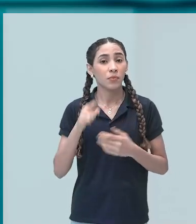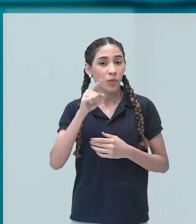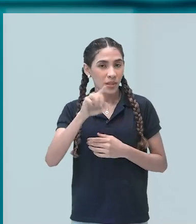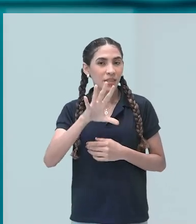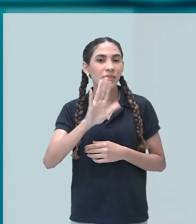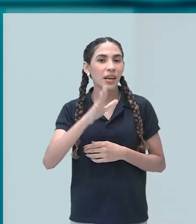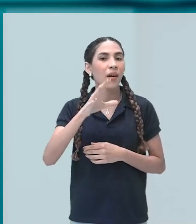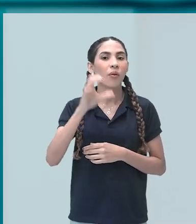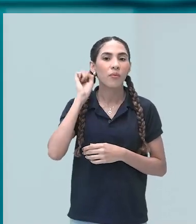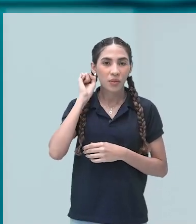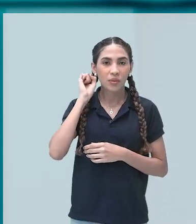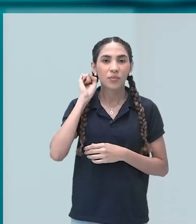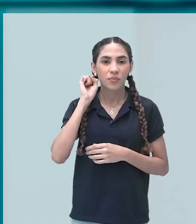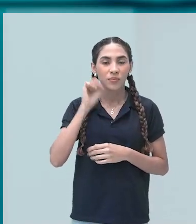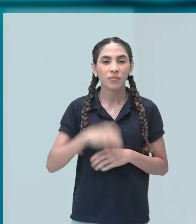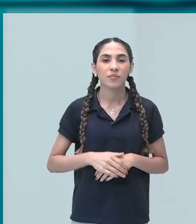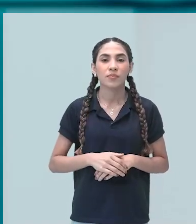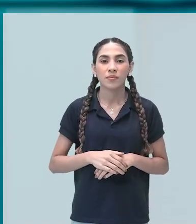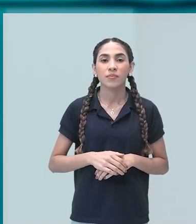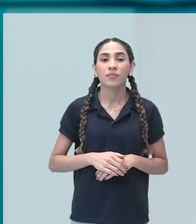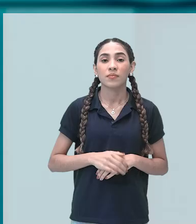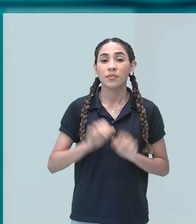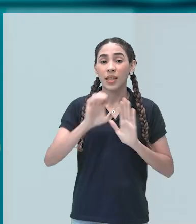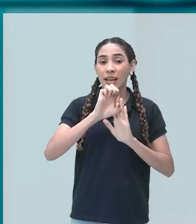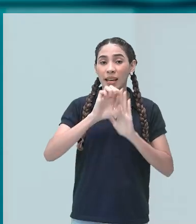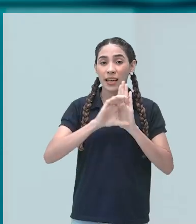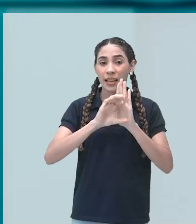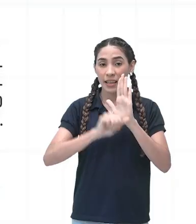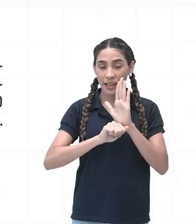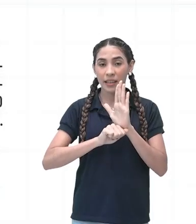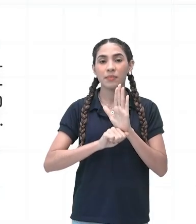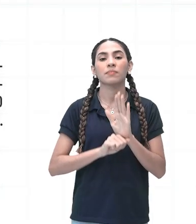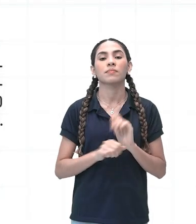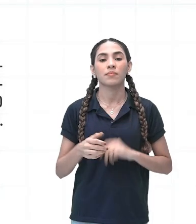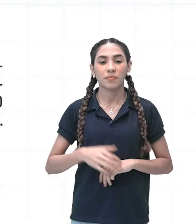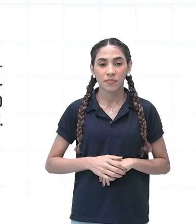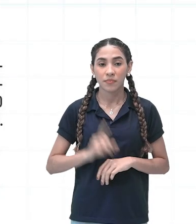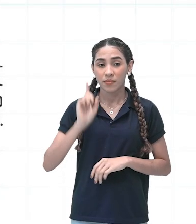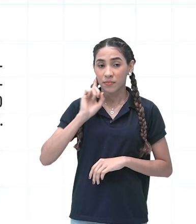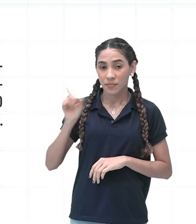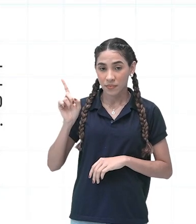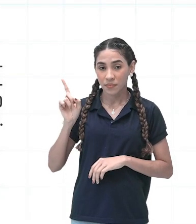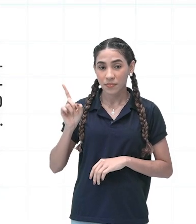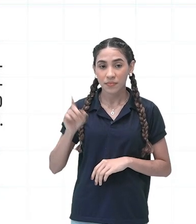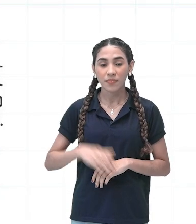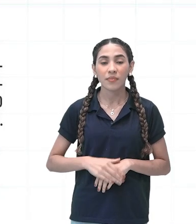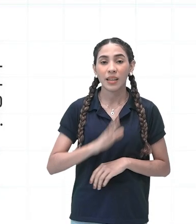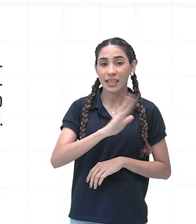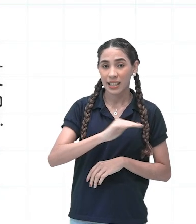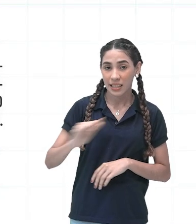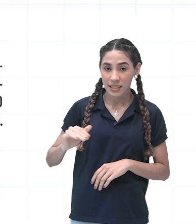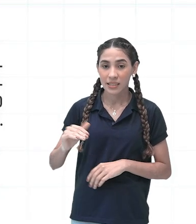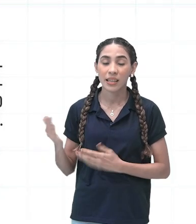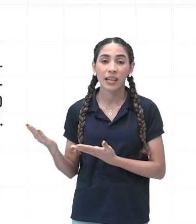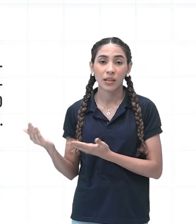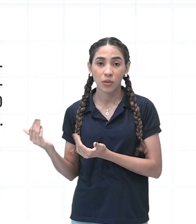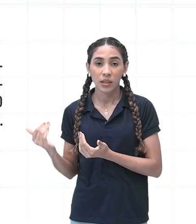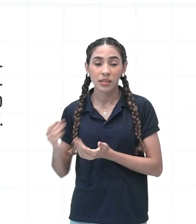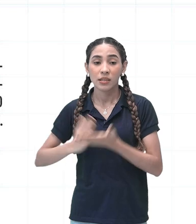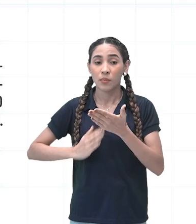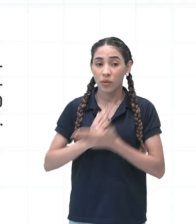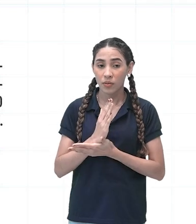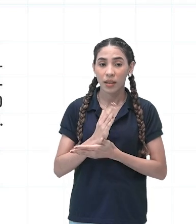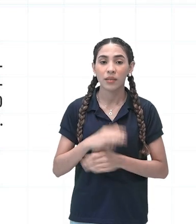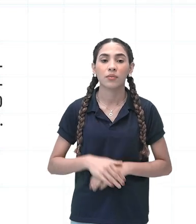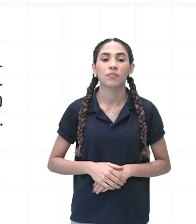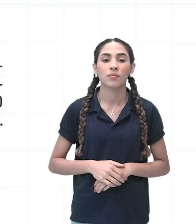já ouviram falar, a sigla é o ECA, correto? Que então é o Estatuto da Criança e do Adolescente. E ele foi promulgado